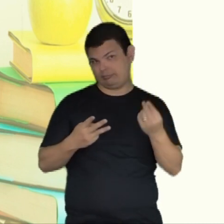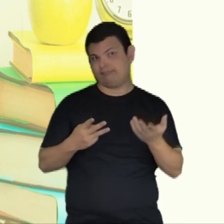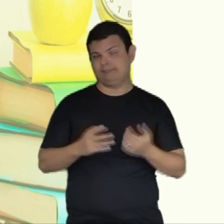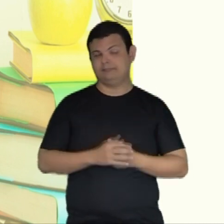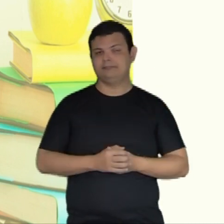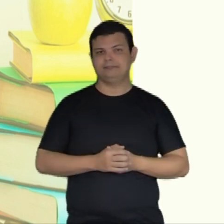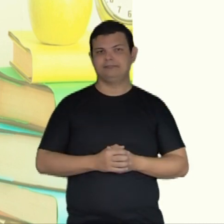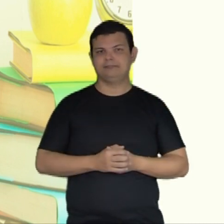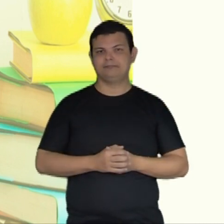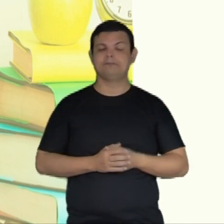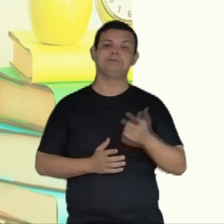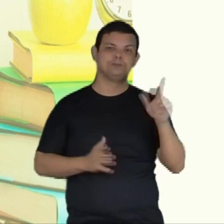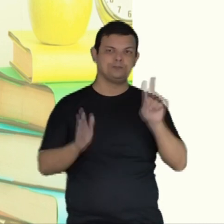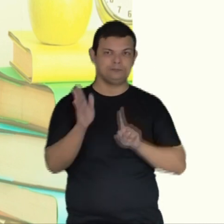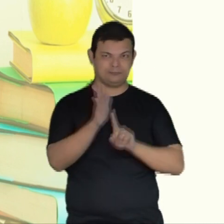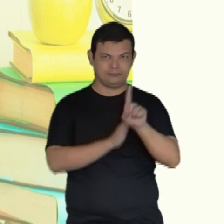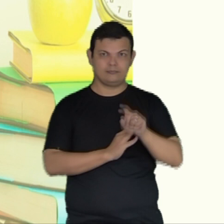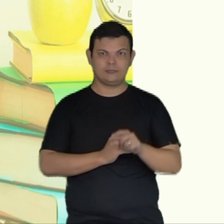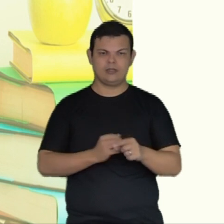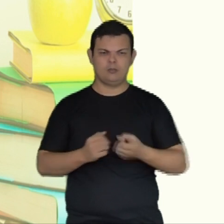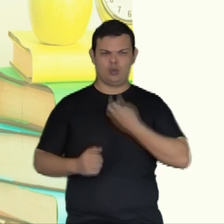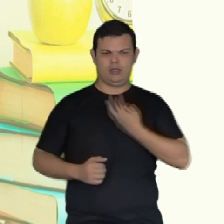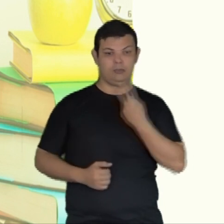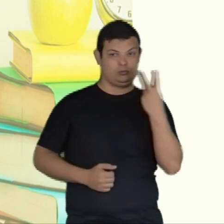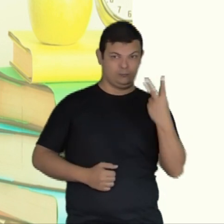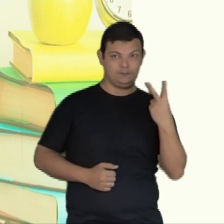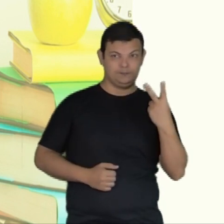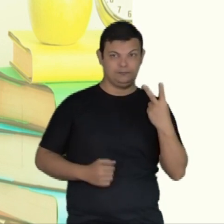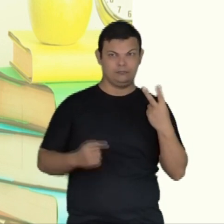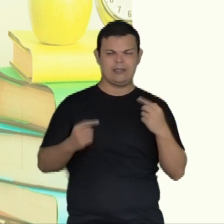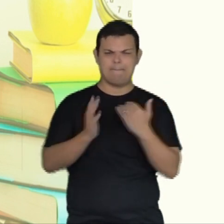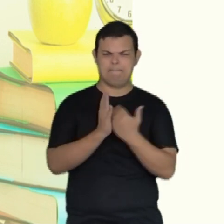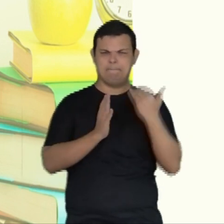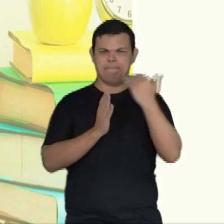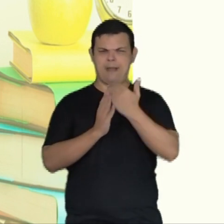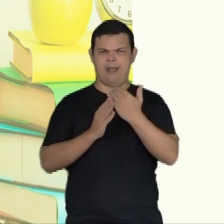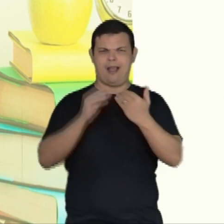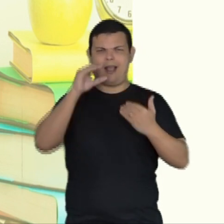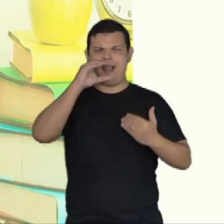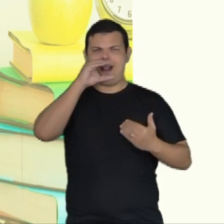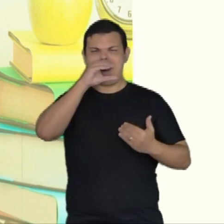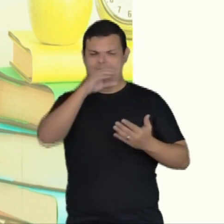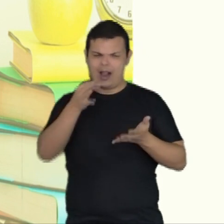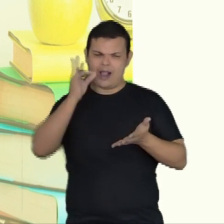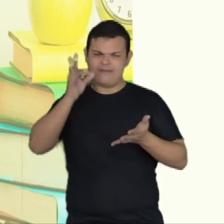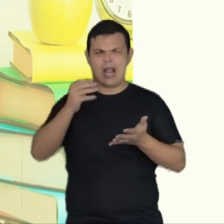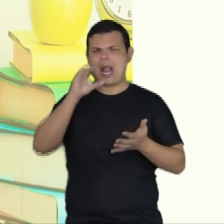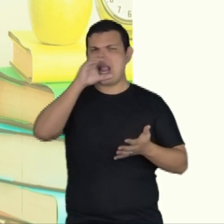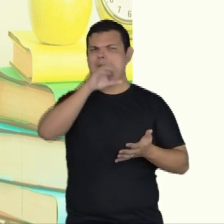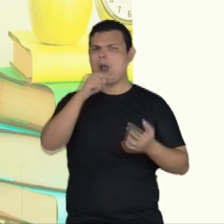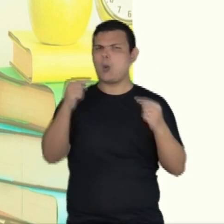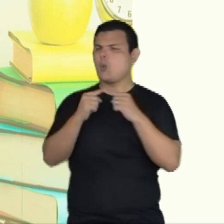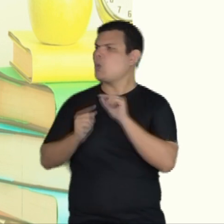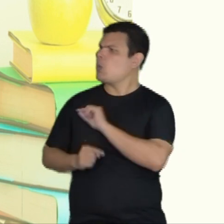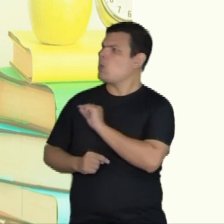pergunta? No poema 2, o que reforça a ideia do café quente? Pensa aí um pouquinho.